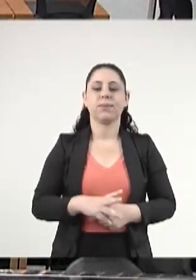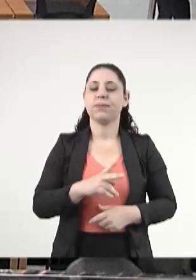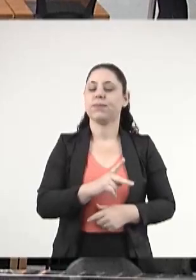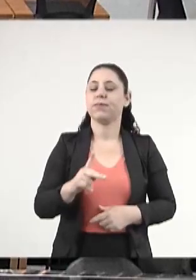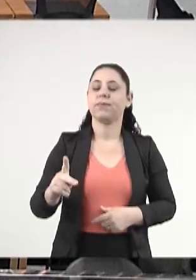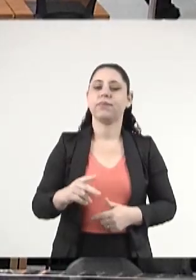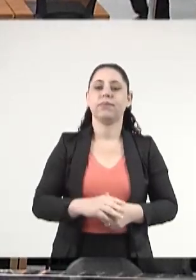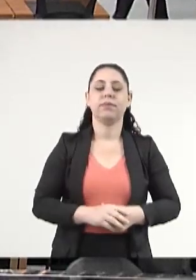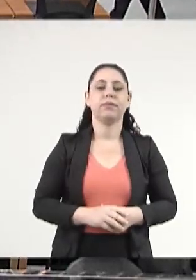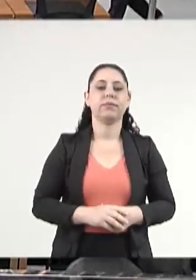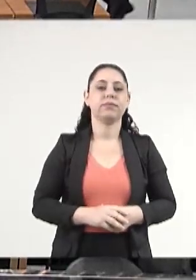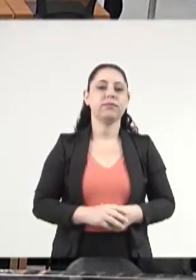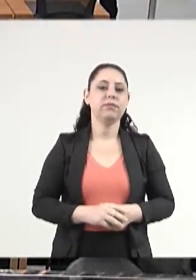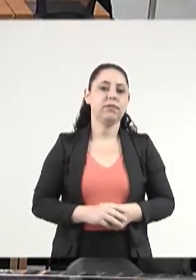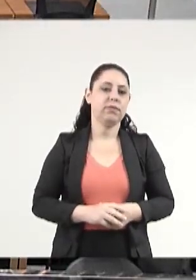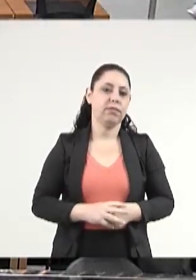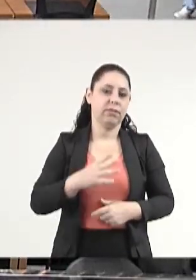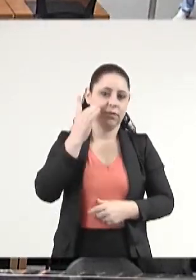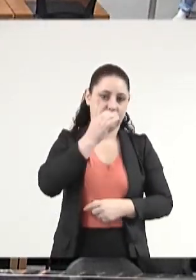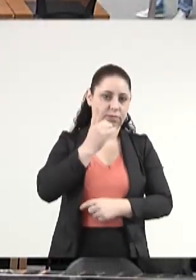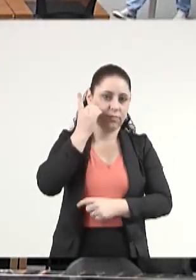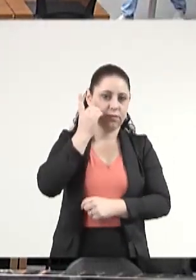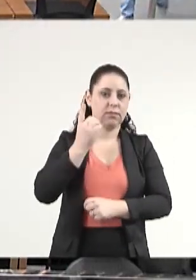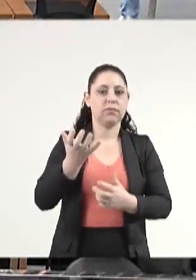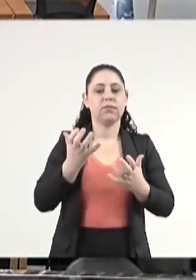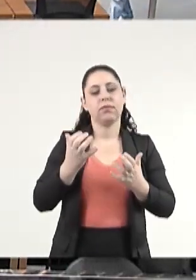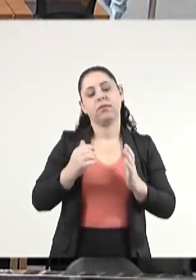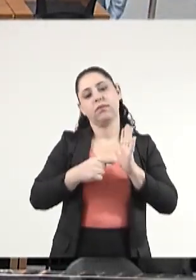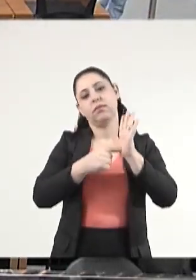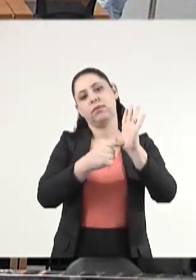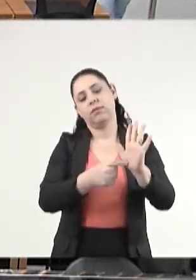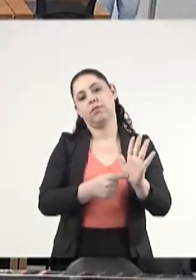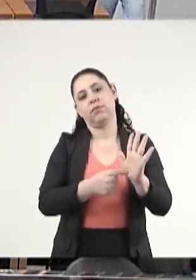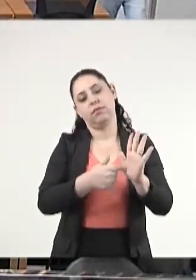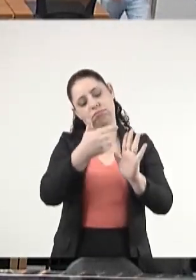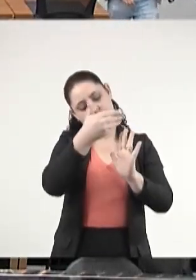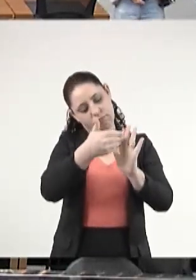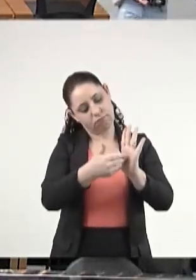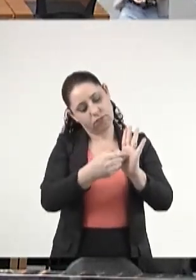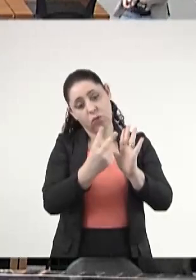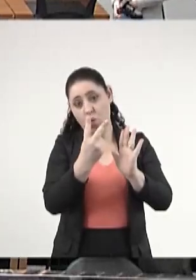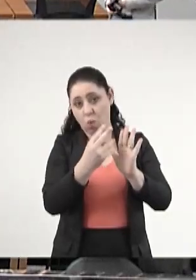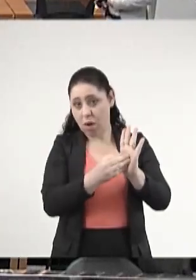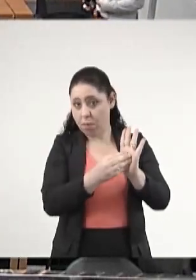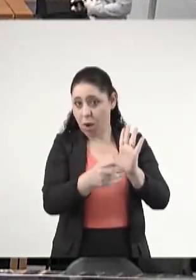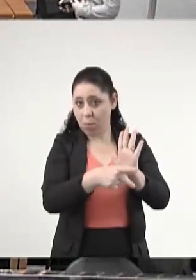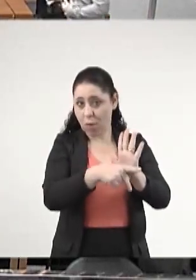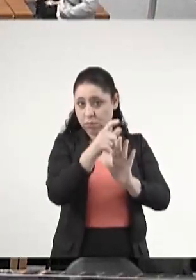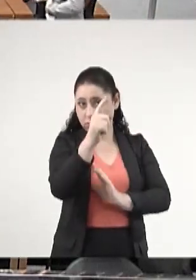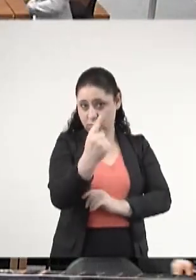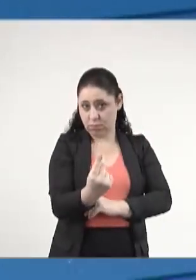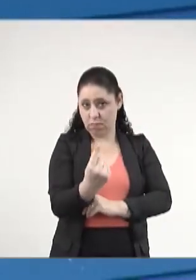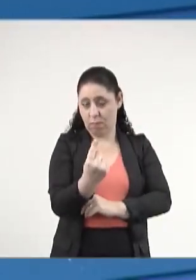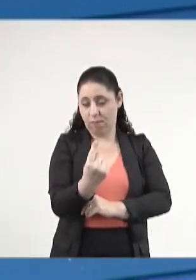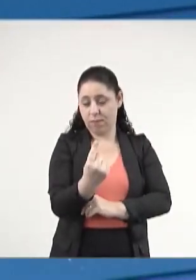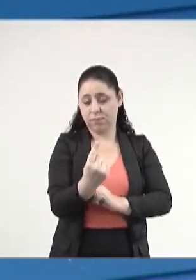Senhor presidente, senhores deputados, eu quero apresentar aqui 2 indicações. A